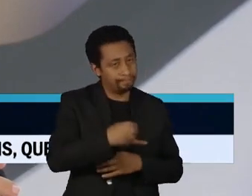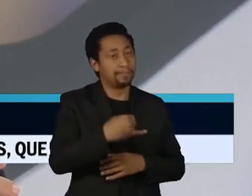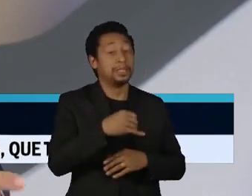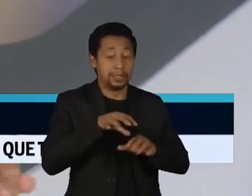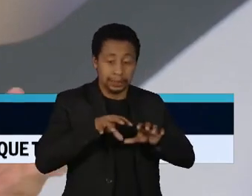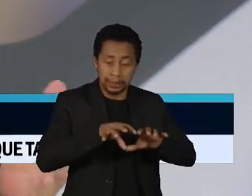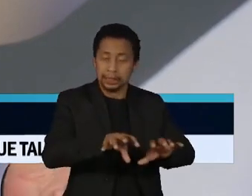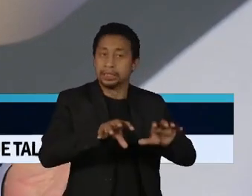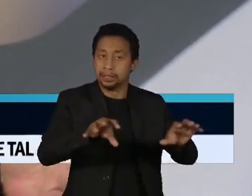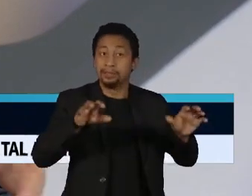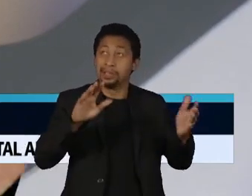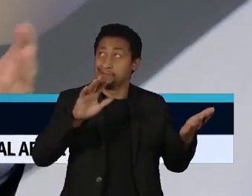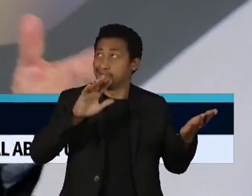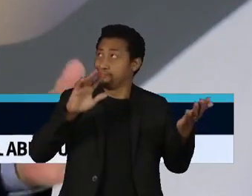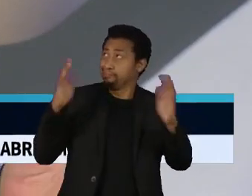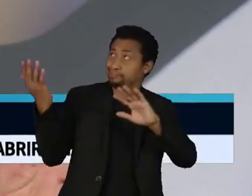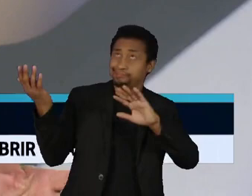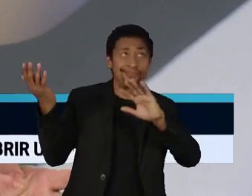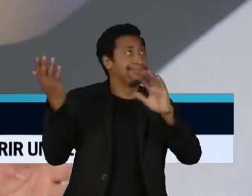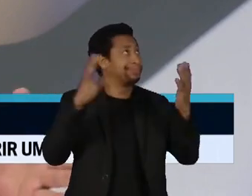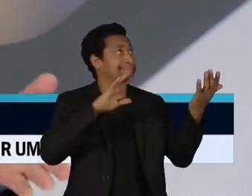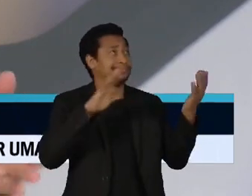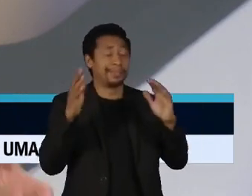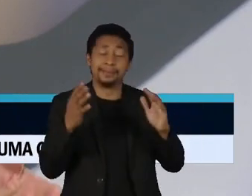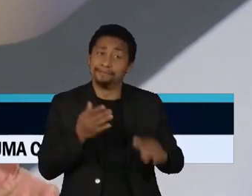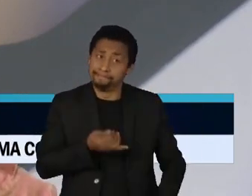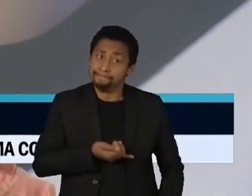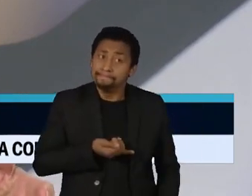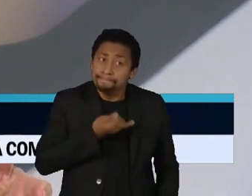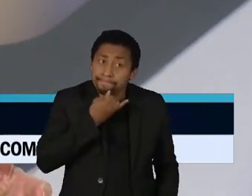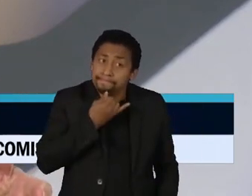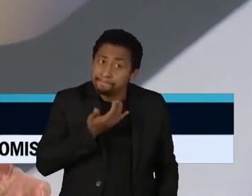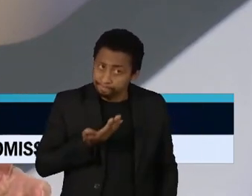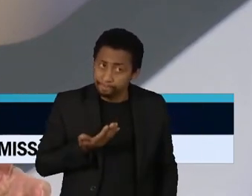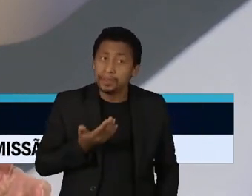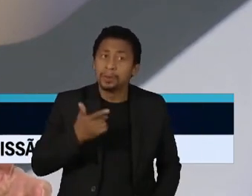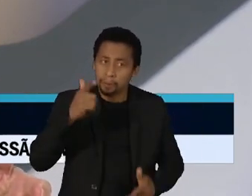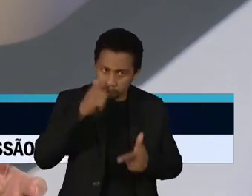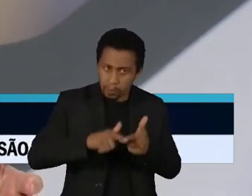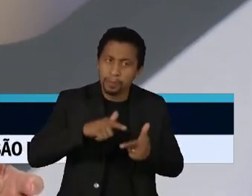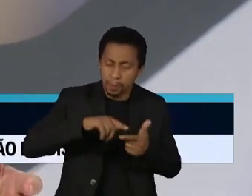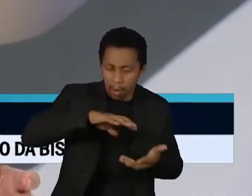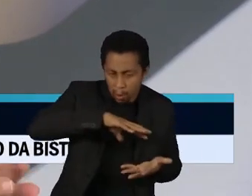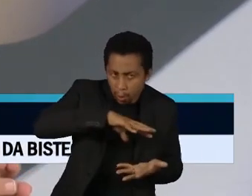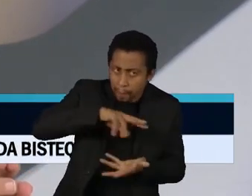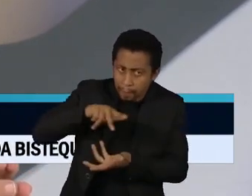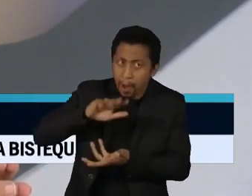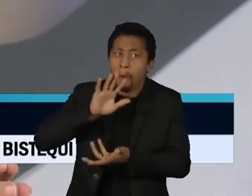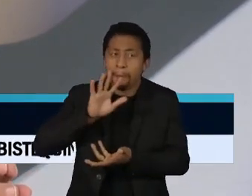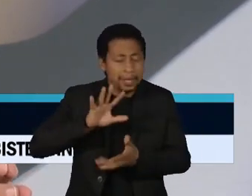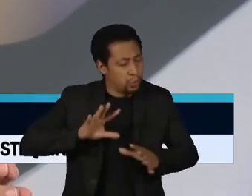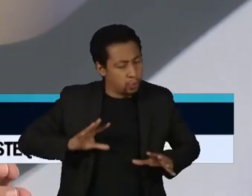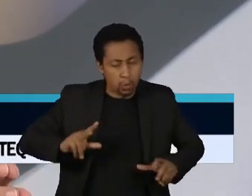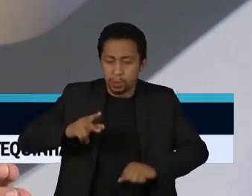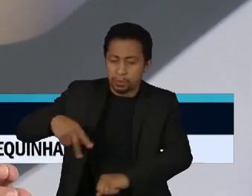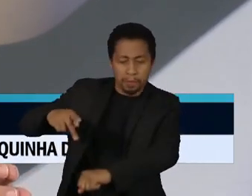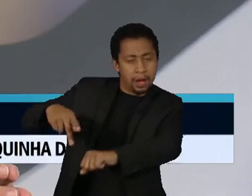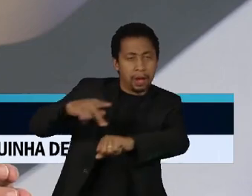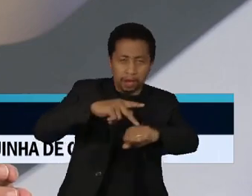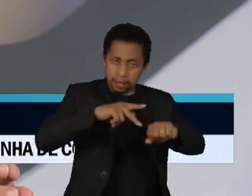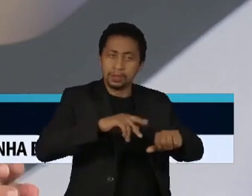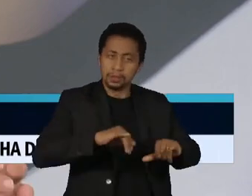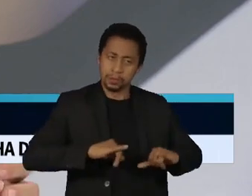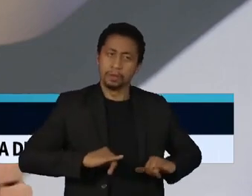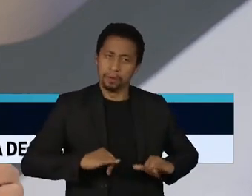evidentemente a mudança climática hoje um programa Global mas que tem impactos locais desde a conferência